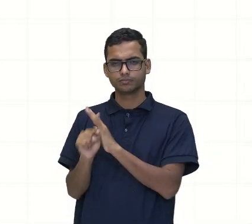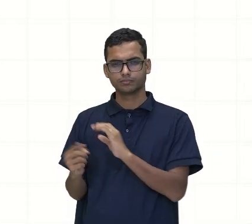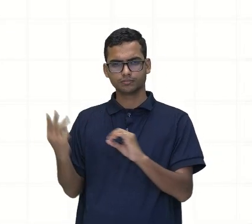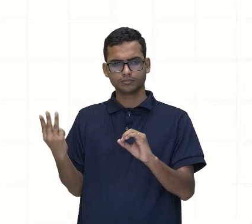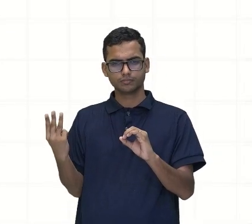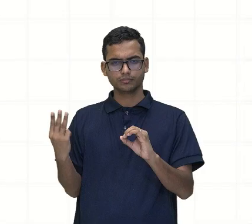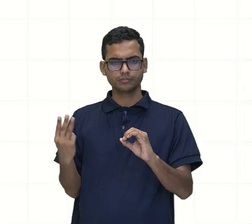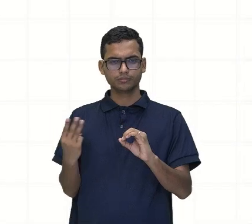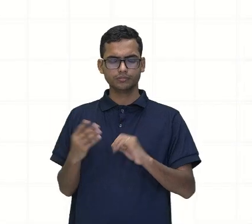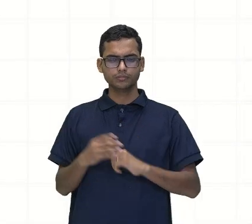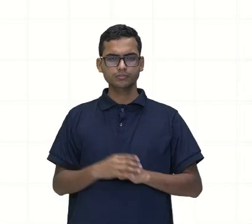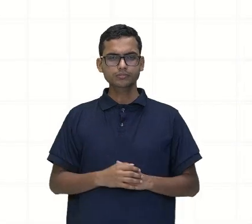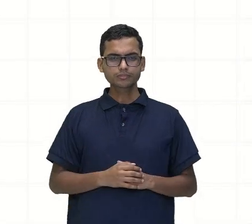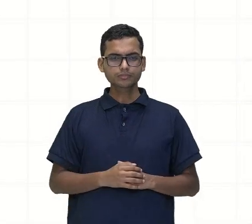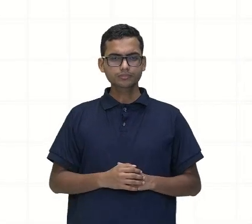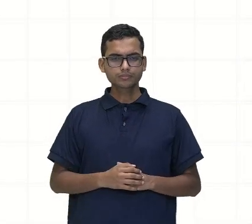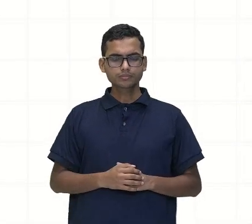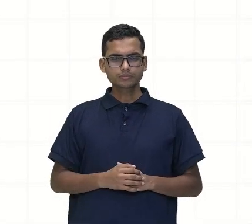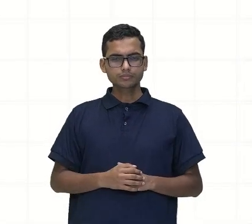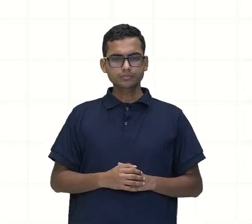3.